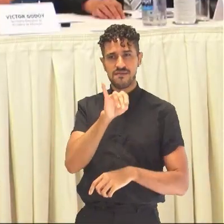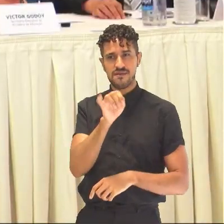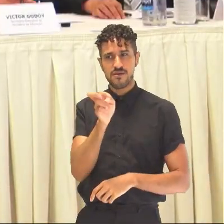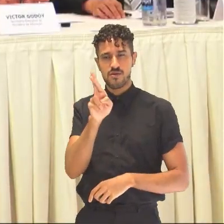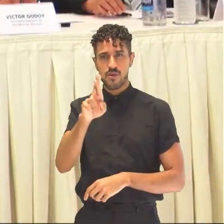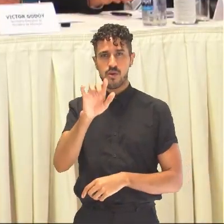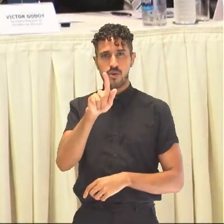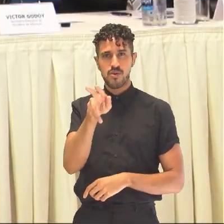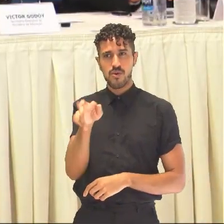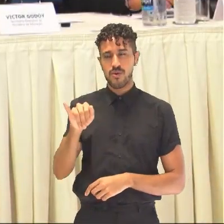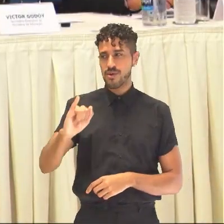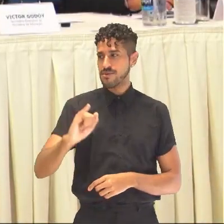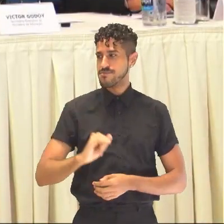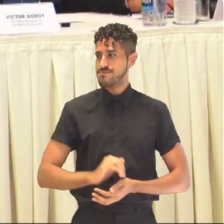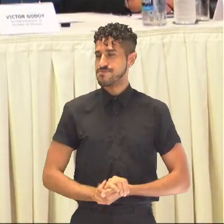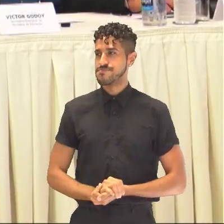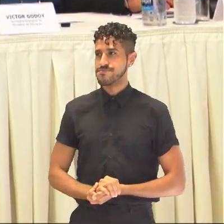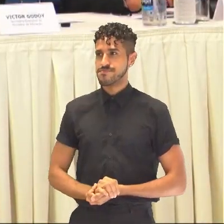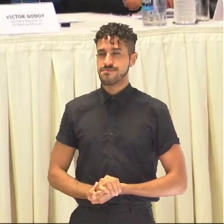Godoy.